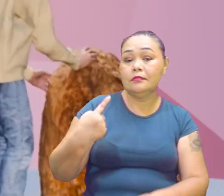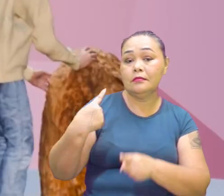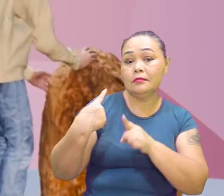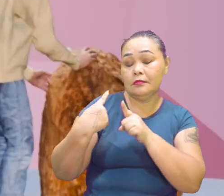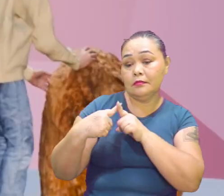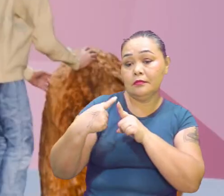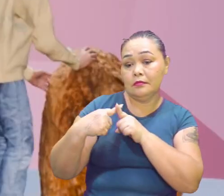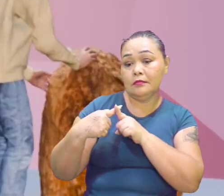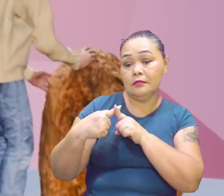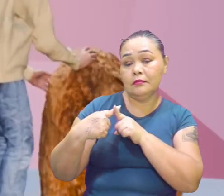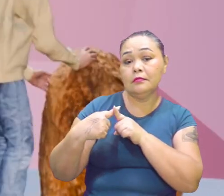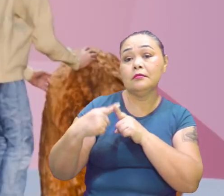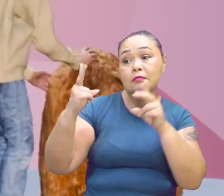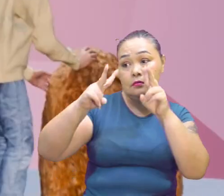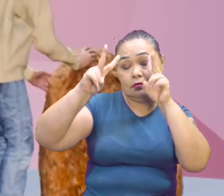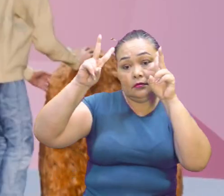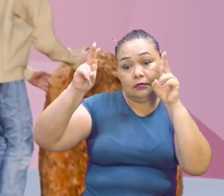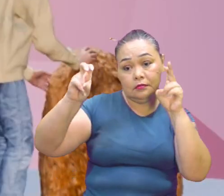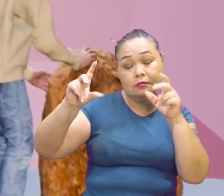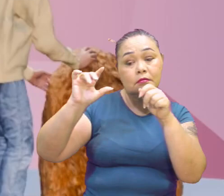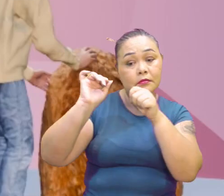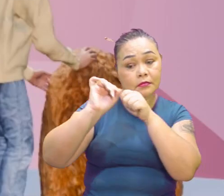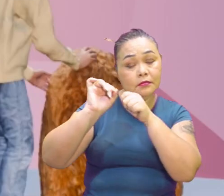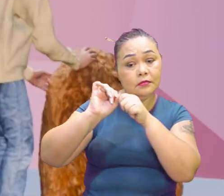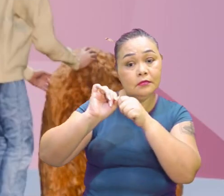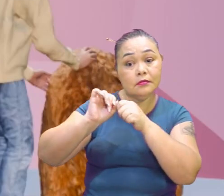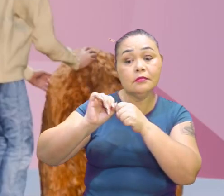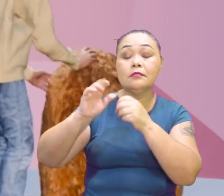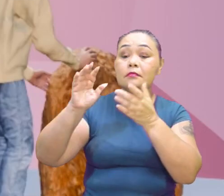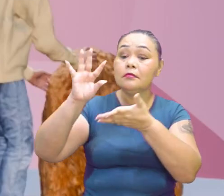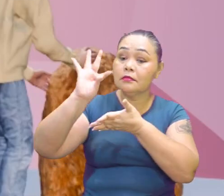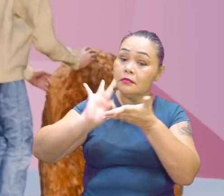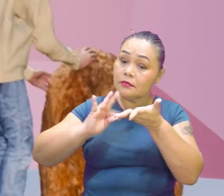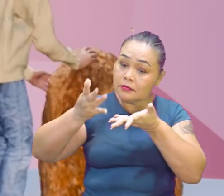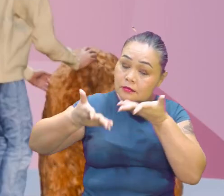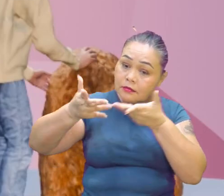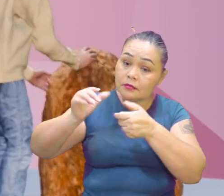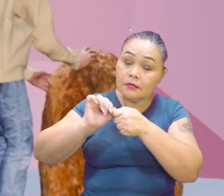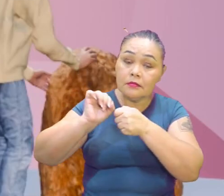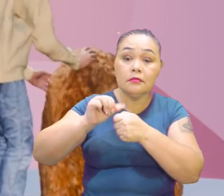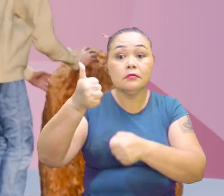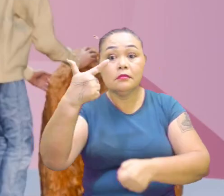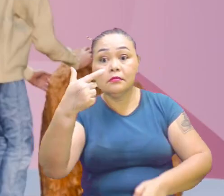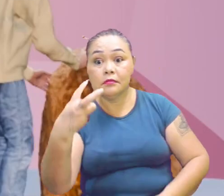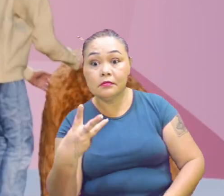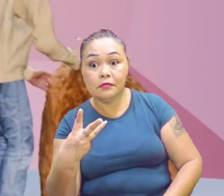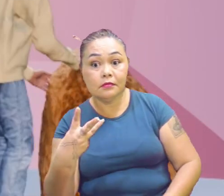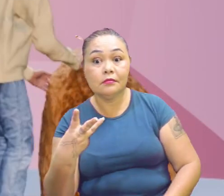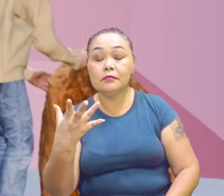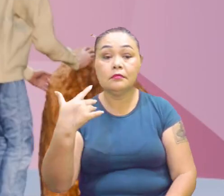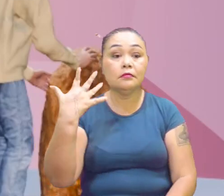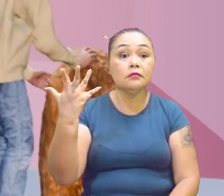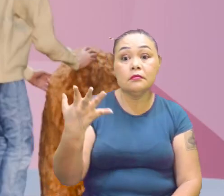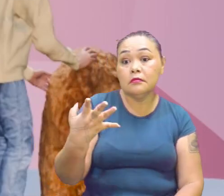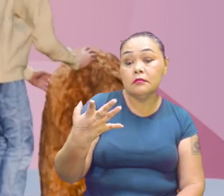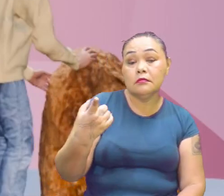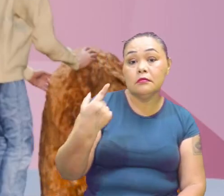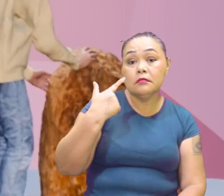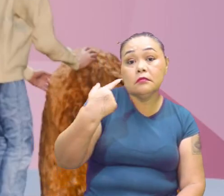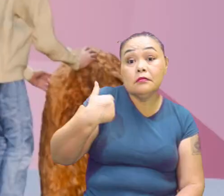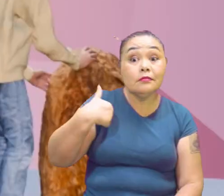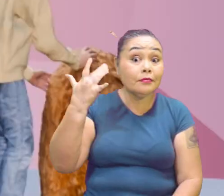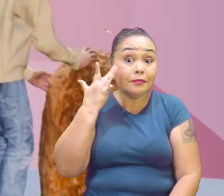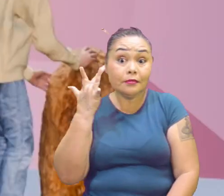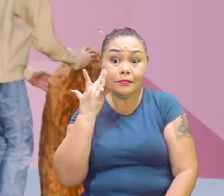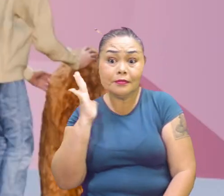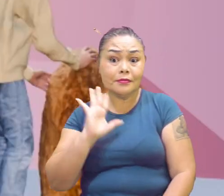tenho vem o tema e eu tenho os textos motivadores. Eu tenho o quê? 1, 2, 3, 4? Professora, mas e se eu